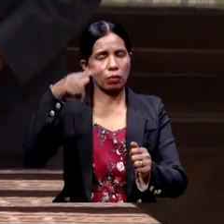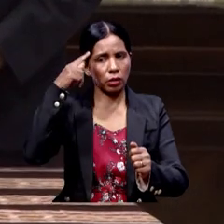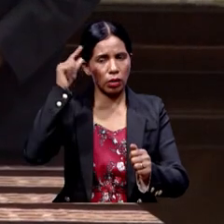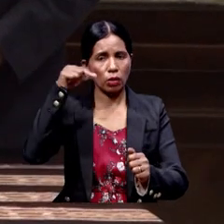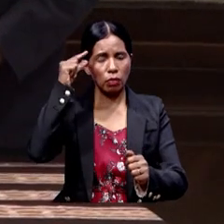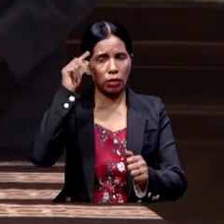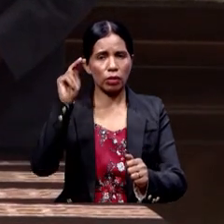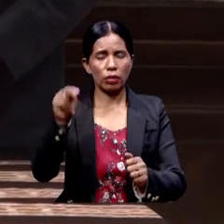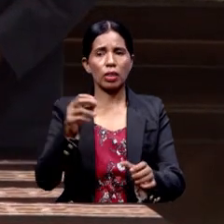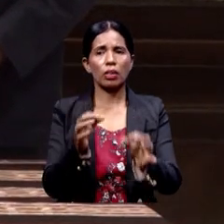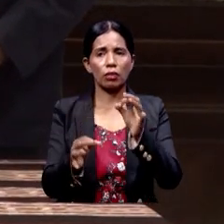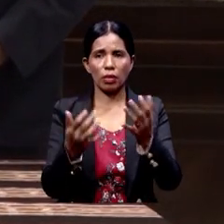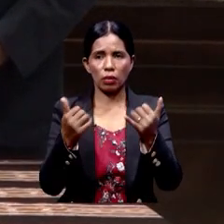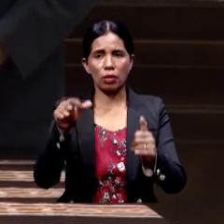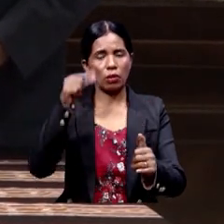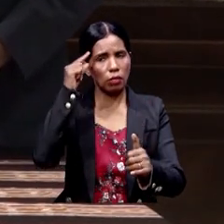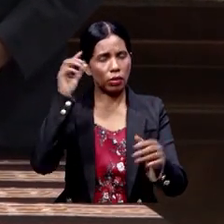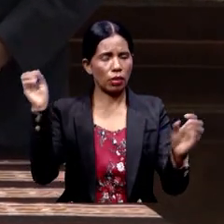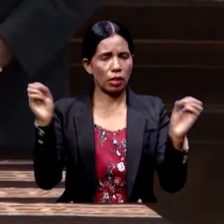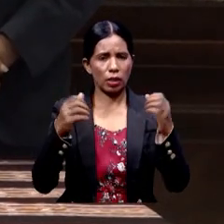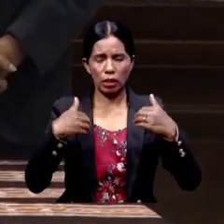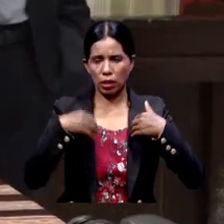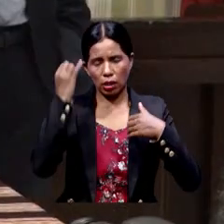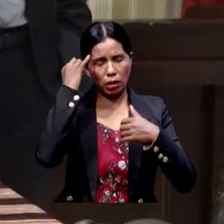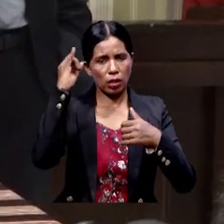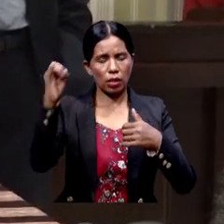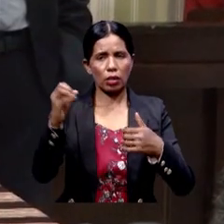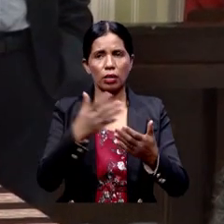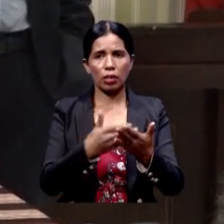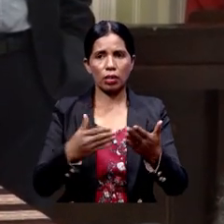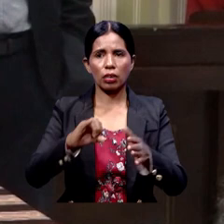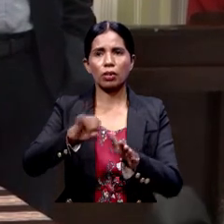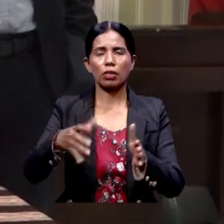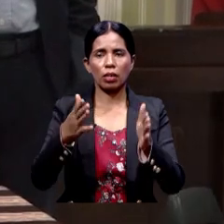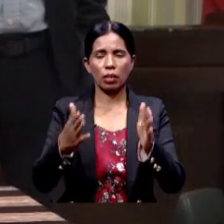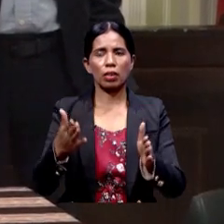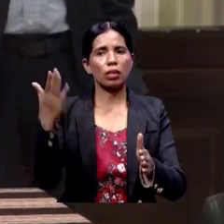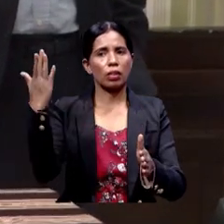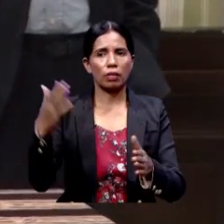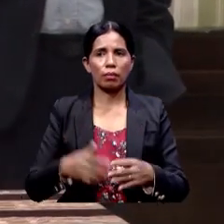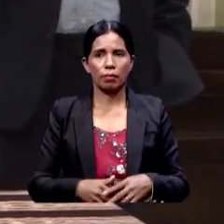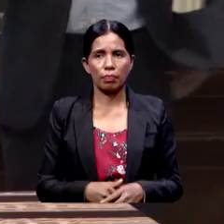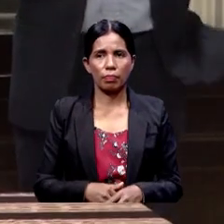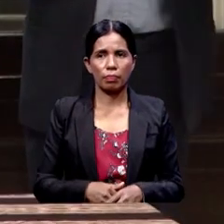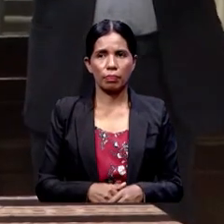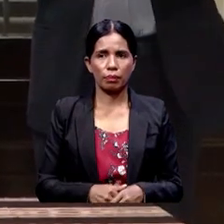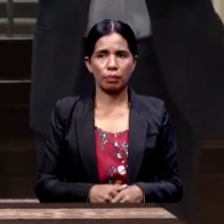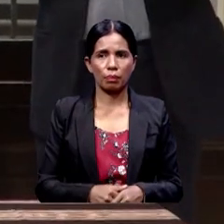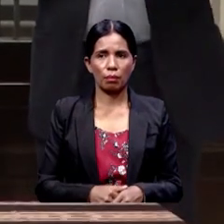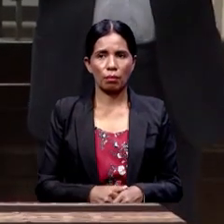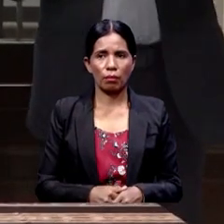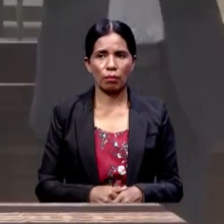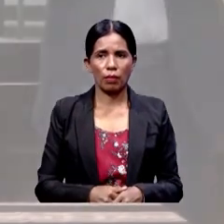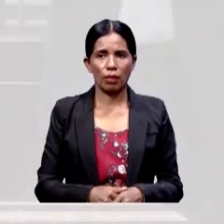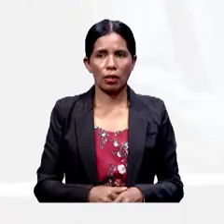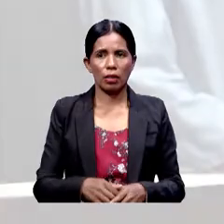governo nian, mas ke nune governo la ia intenção atu intervém produto jornalístico ia kada redação. Asina